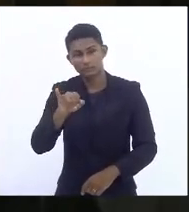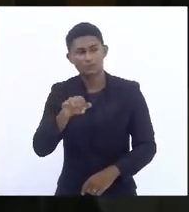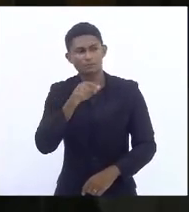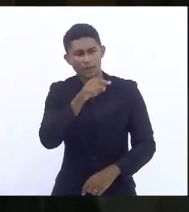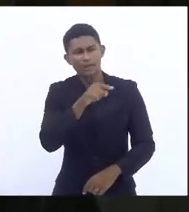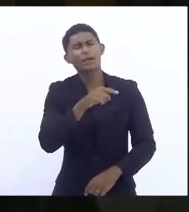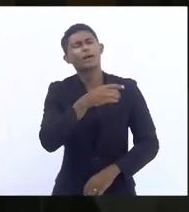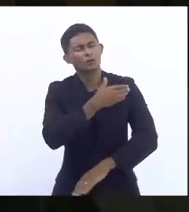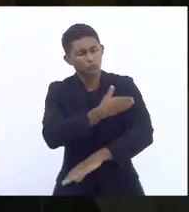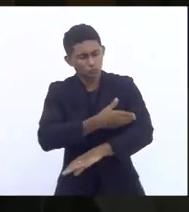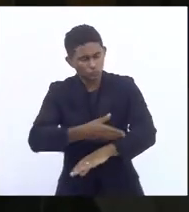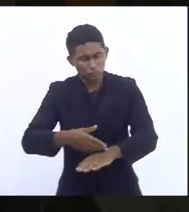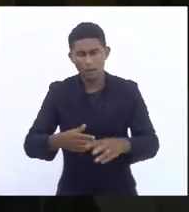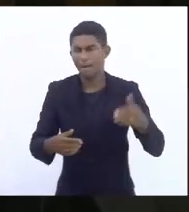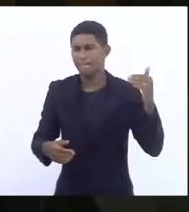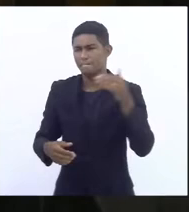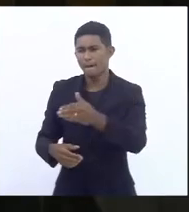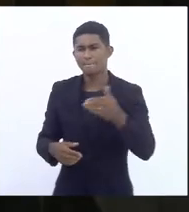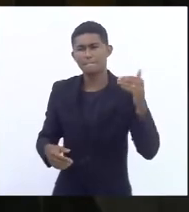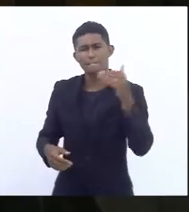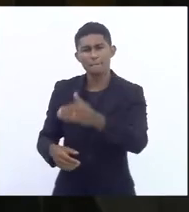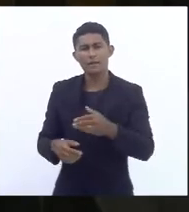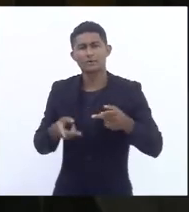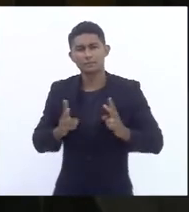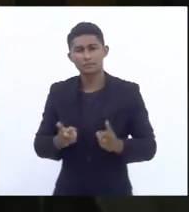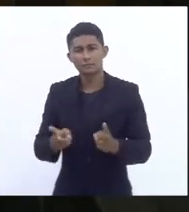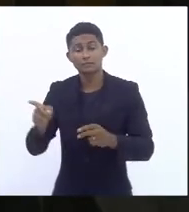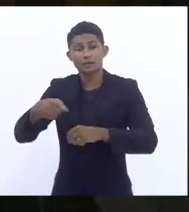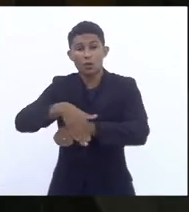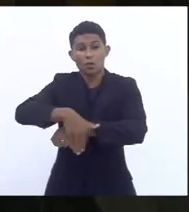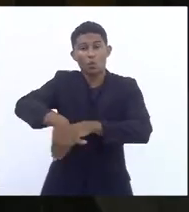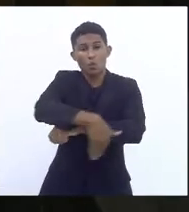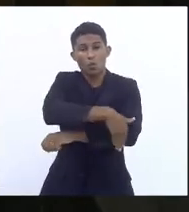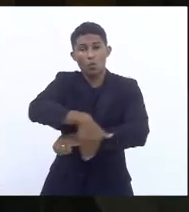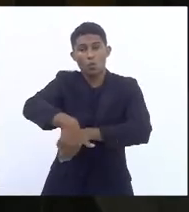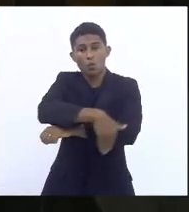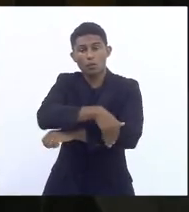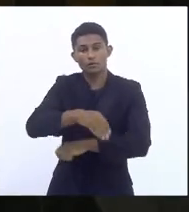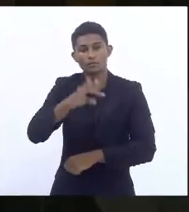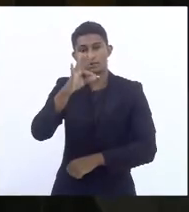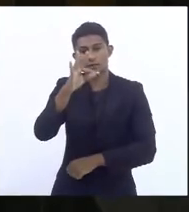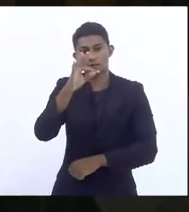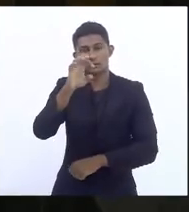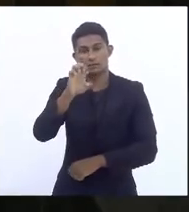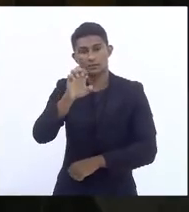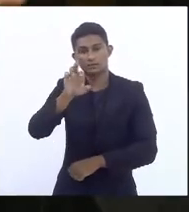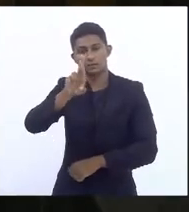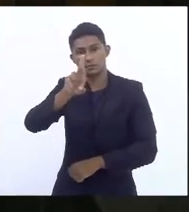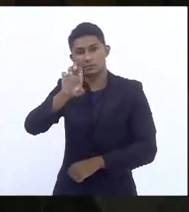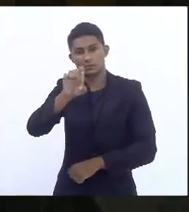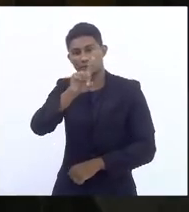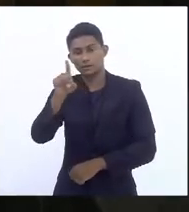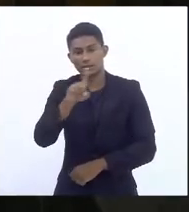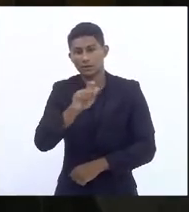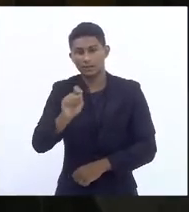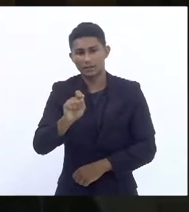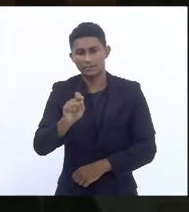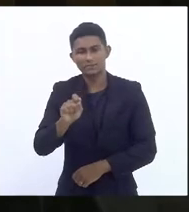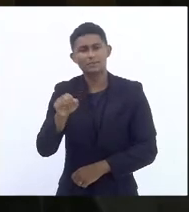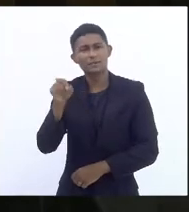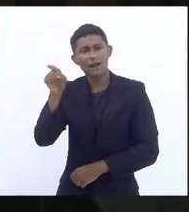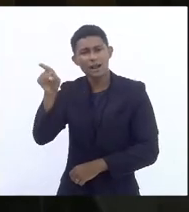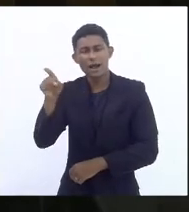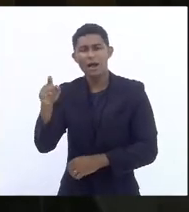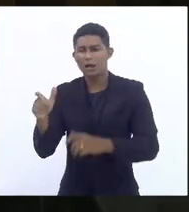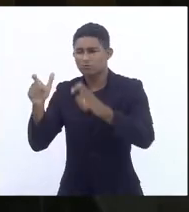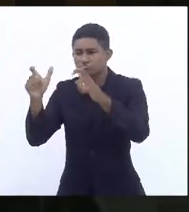Petrópolis, ela já foi na Rua Tereza, que simboliza a capital da moda.